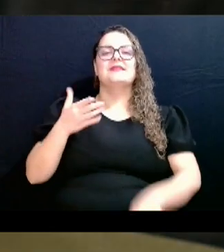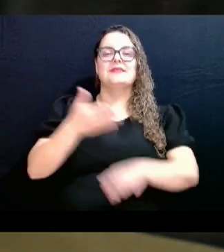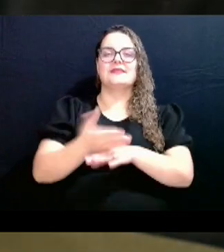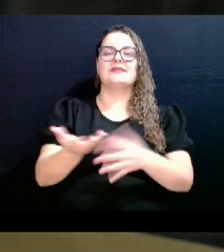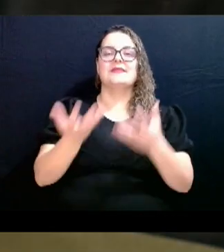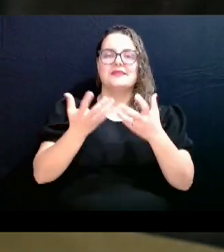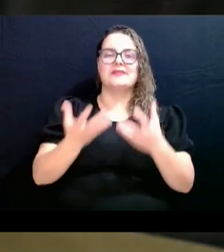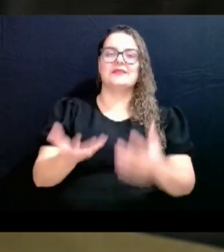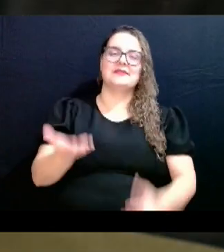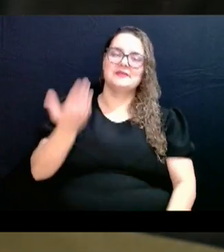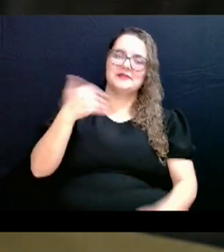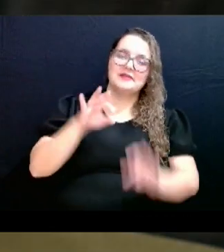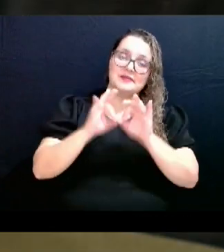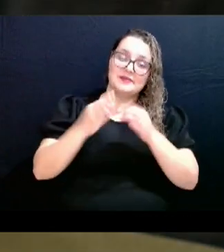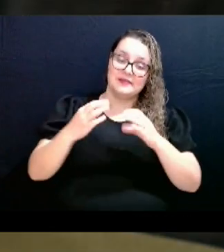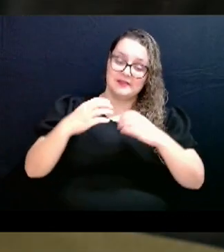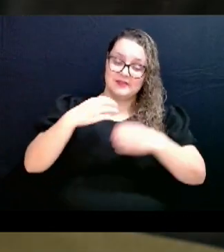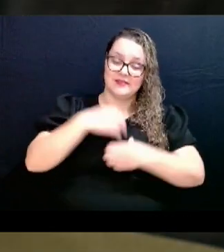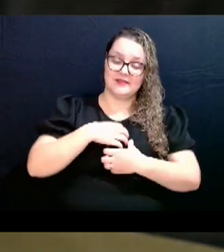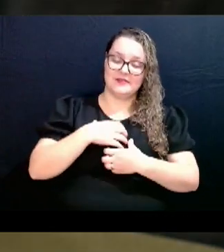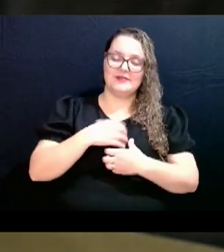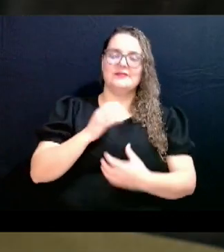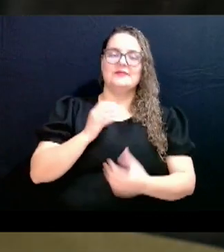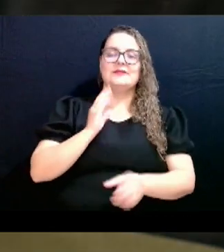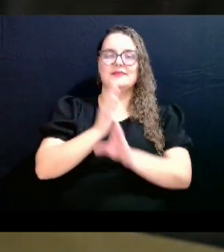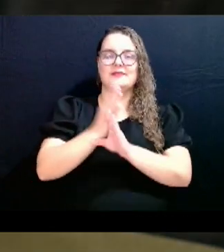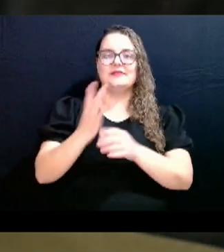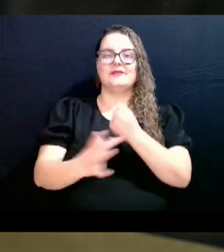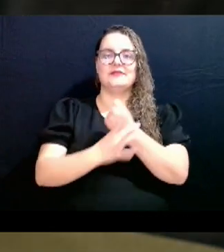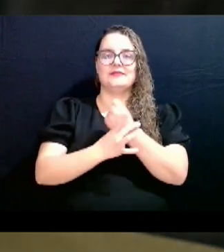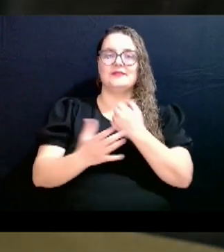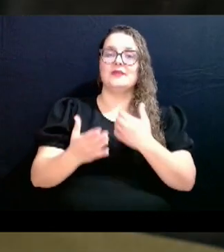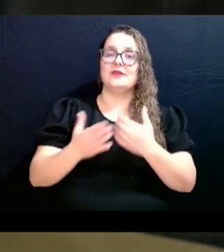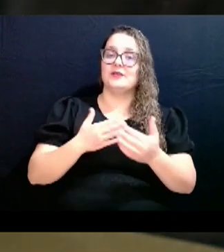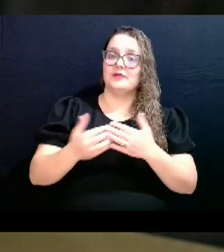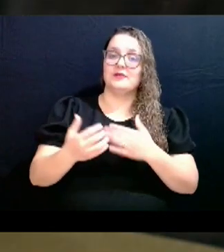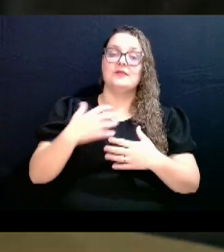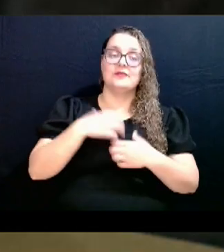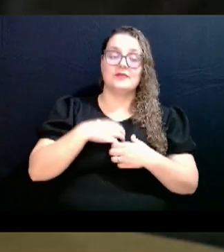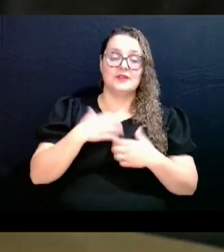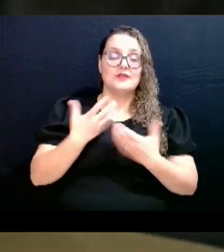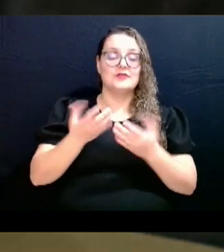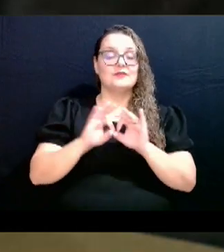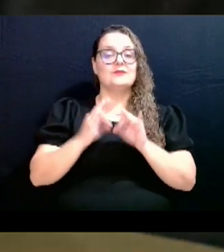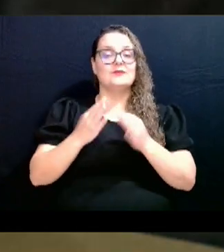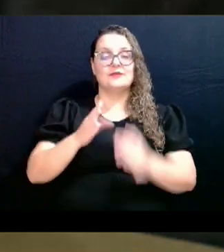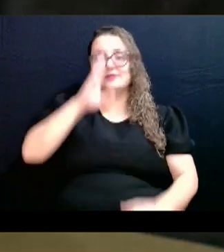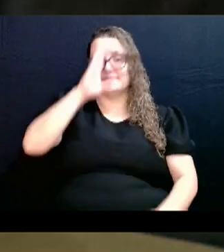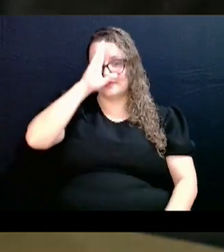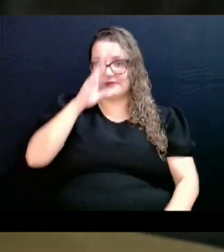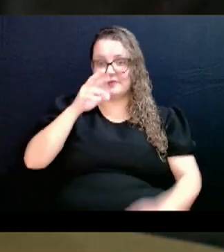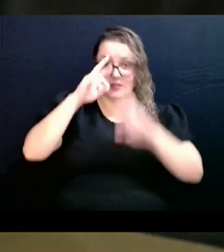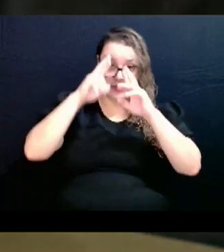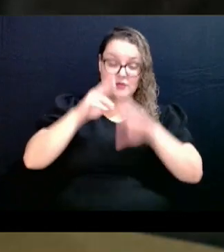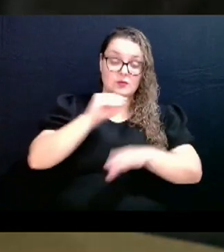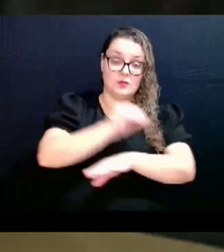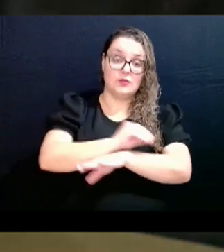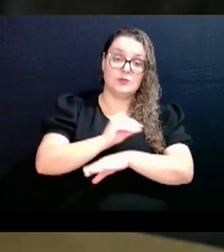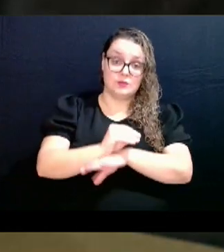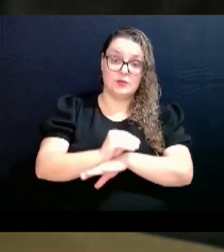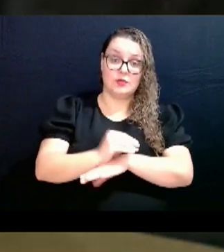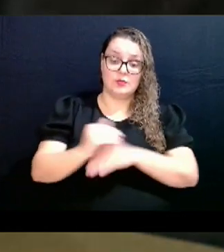onde o afeto encontra segurança, seja qual for a configuração, né? O essencial é o respeito, o cuidado e o